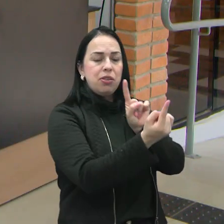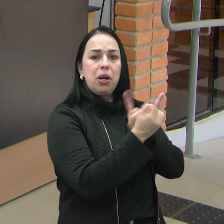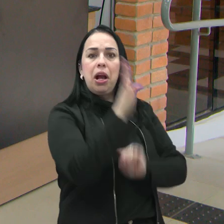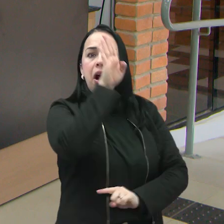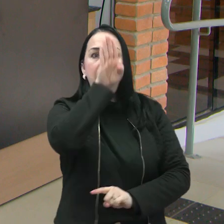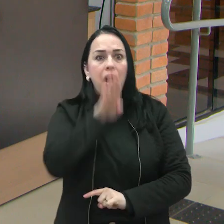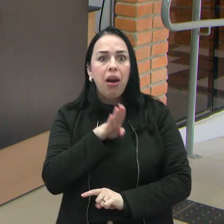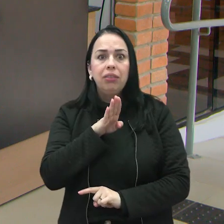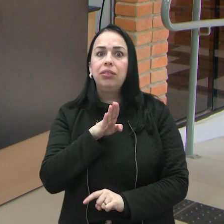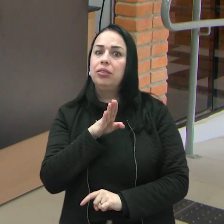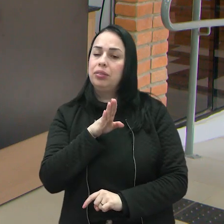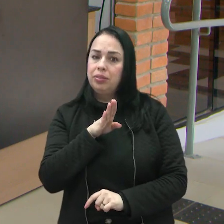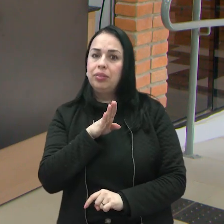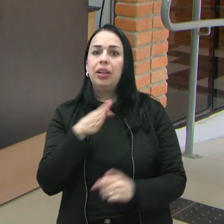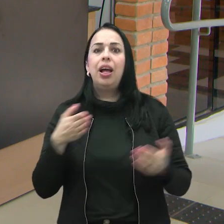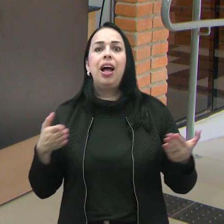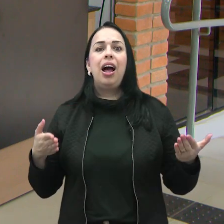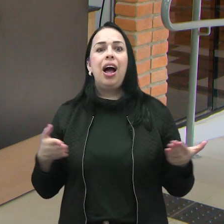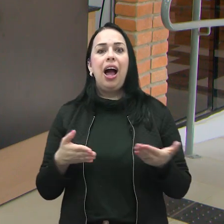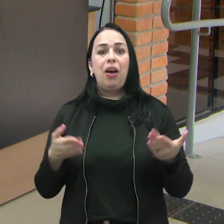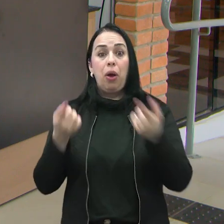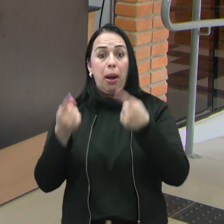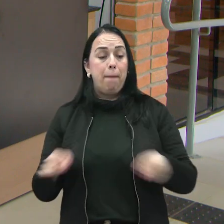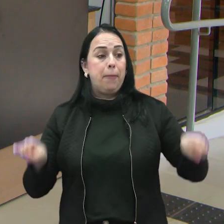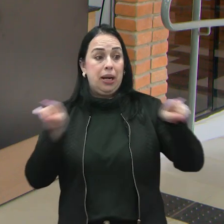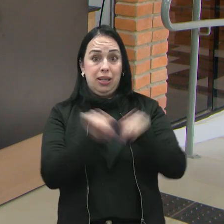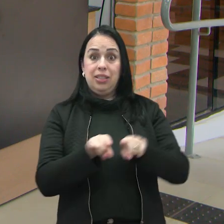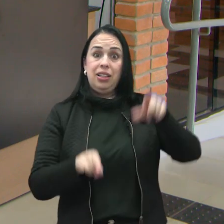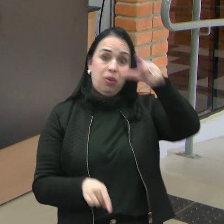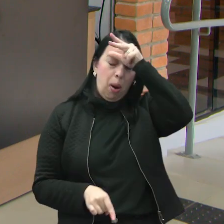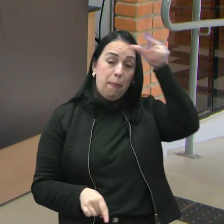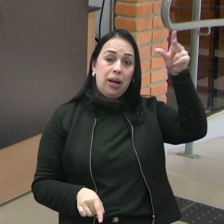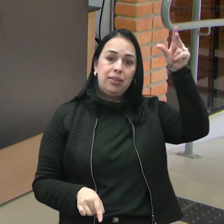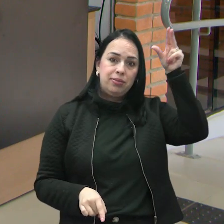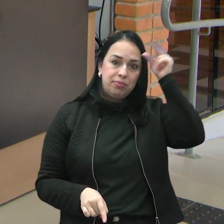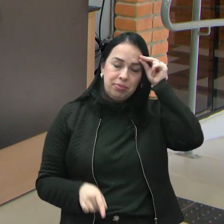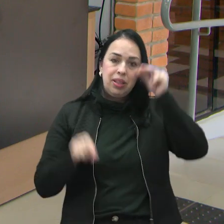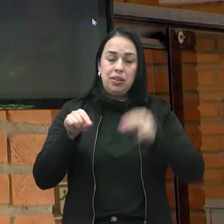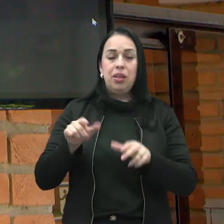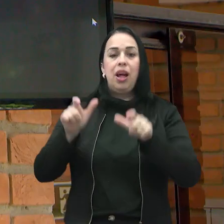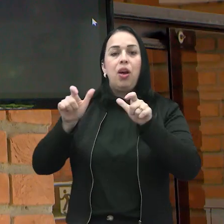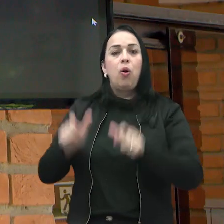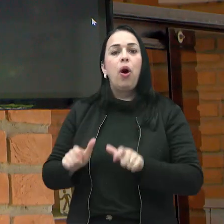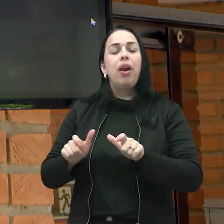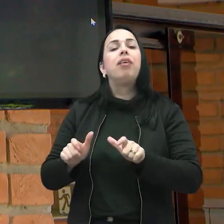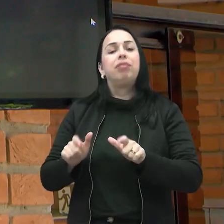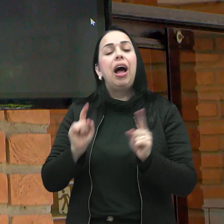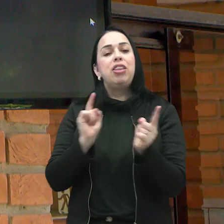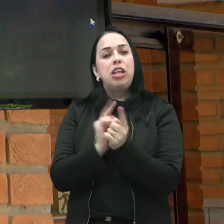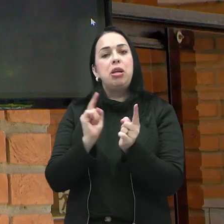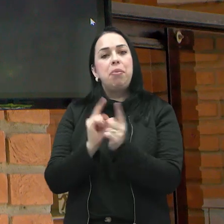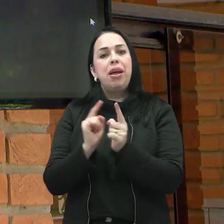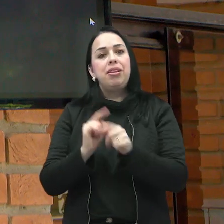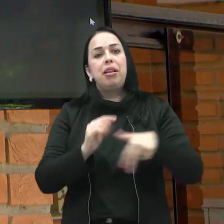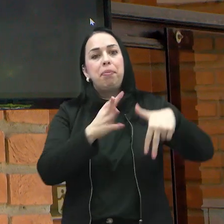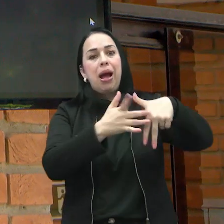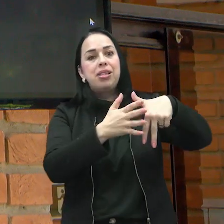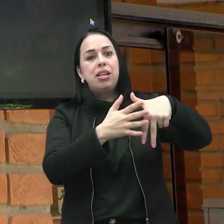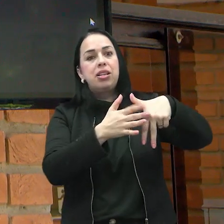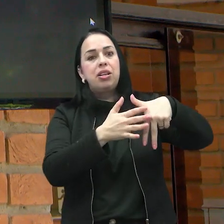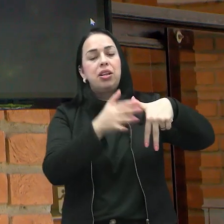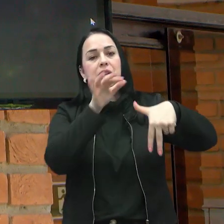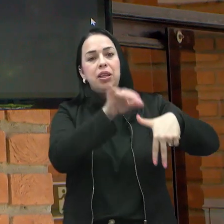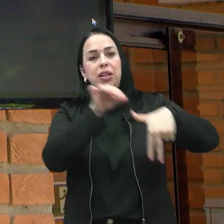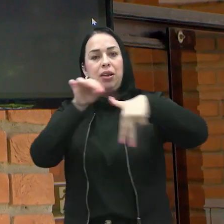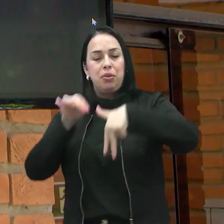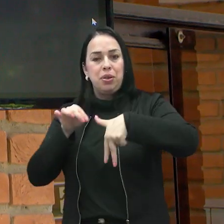população gratuitamente. Agora, com a parceria com o poder público, o centro passa a atender também pacientes encaminhados